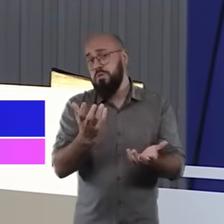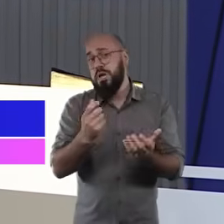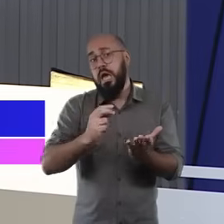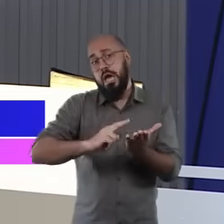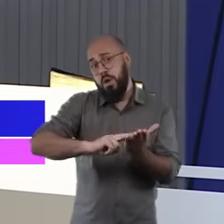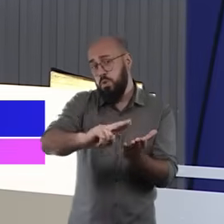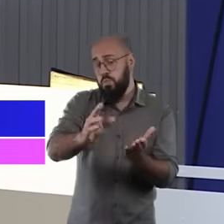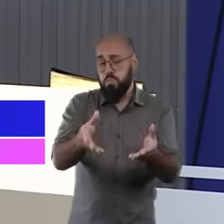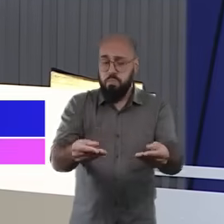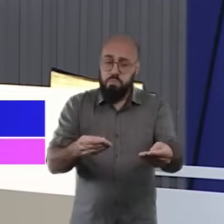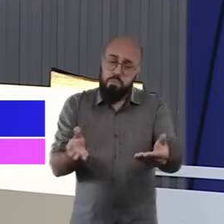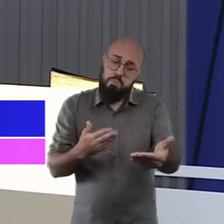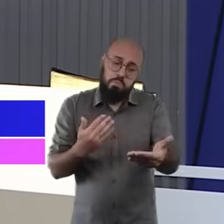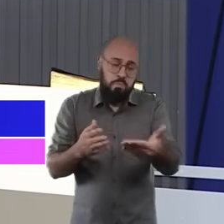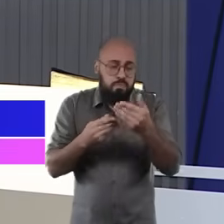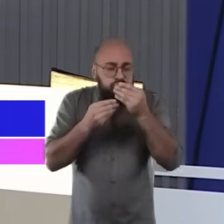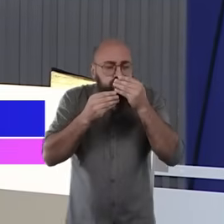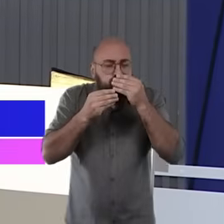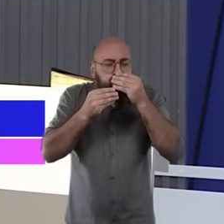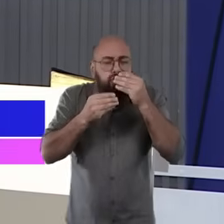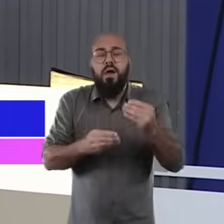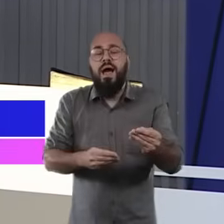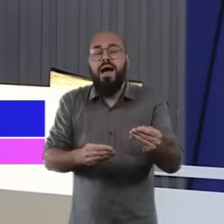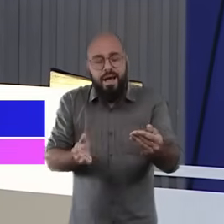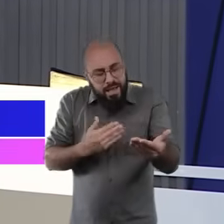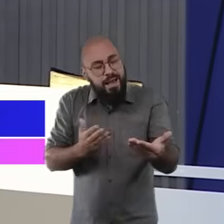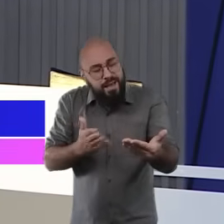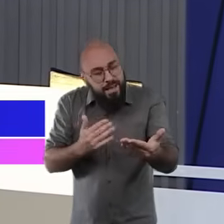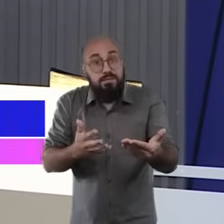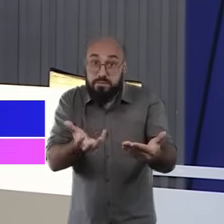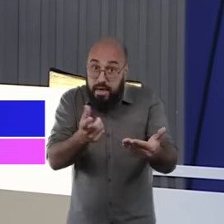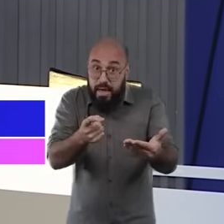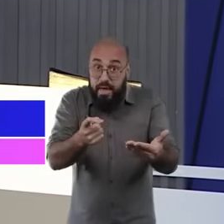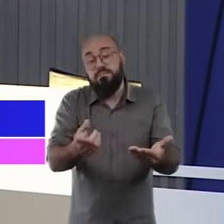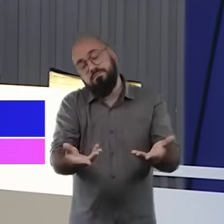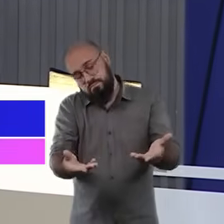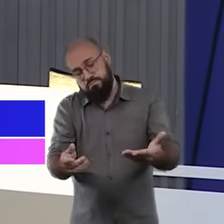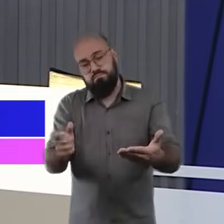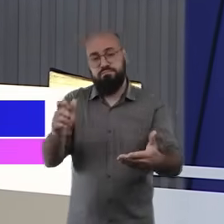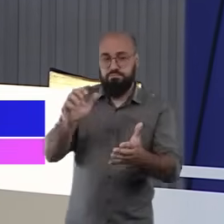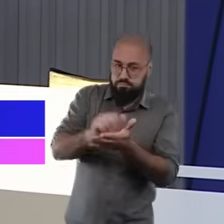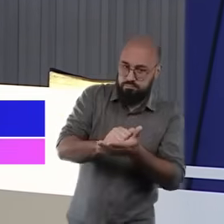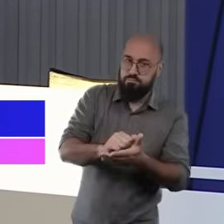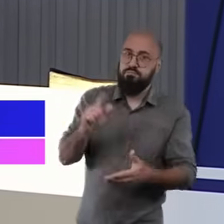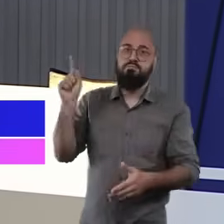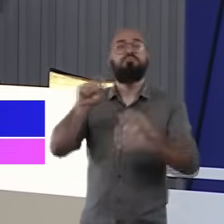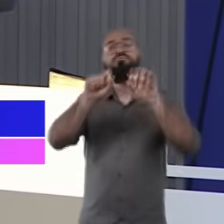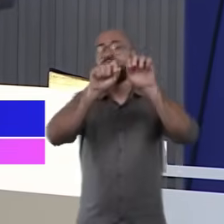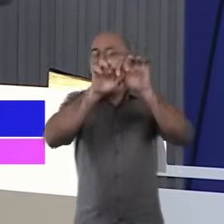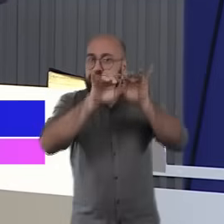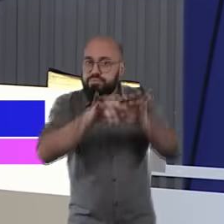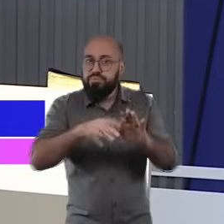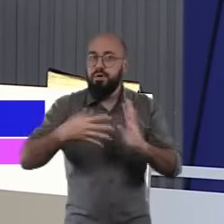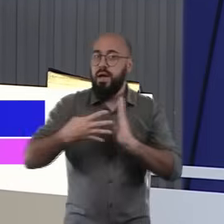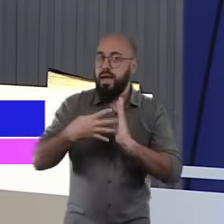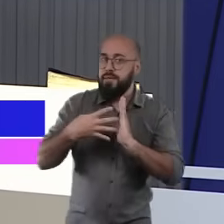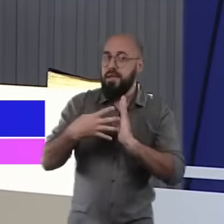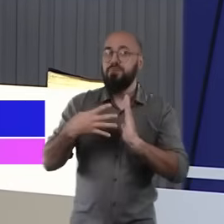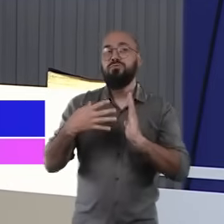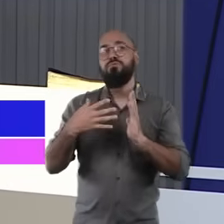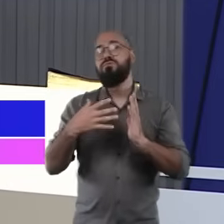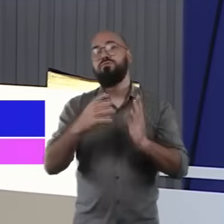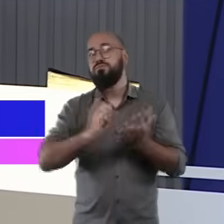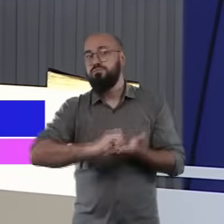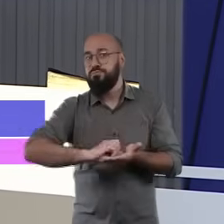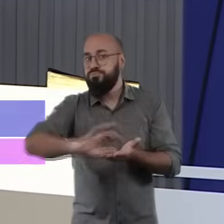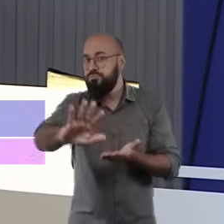material impresso, como eu te mostrei agora, pelo correio, você vai aqui, preenche o seu cadastro, então nós vamos enviar esse material para